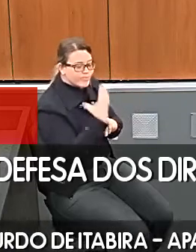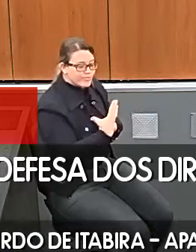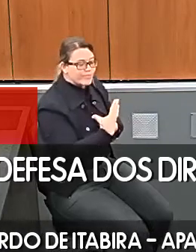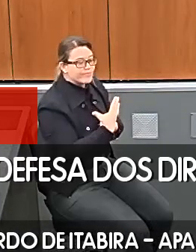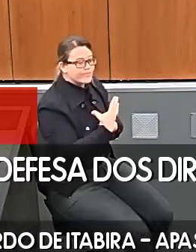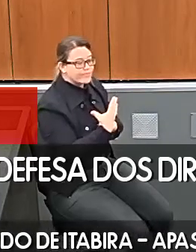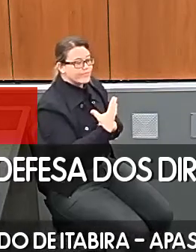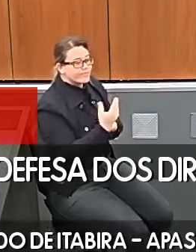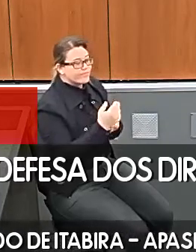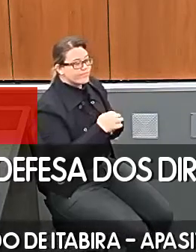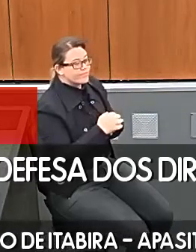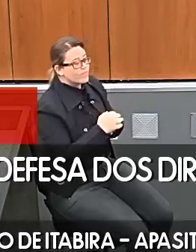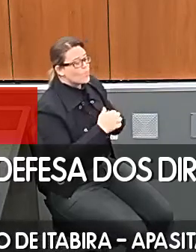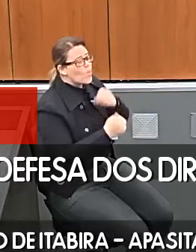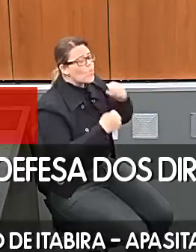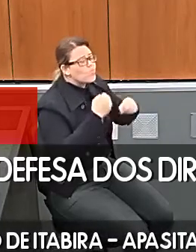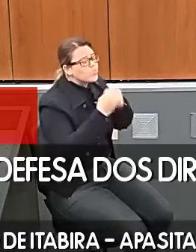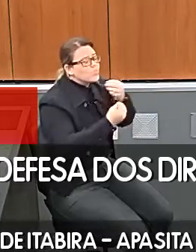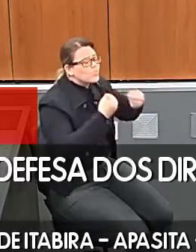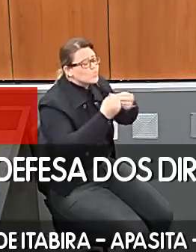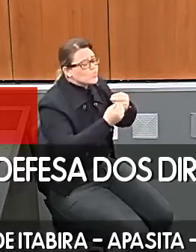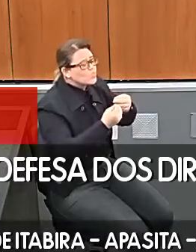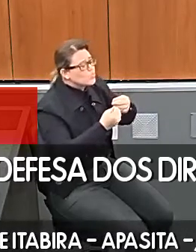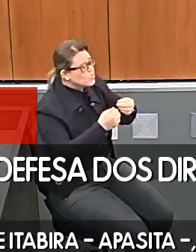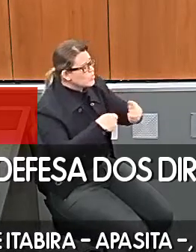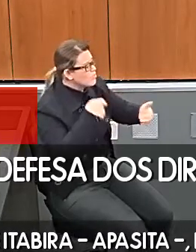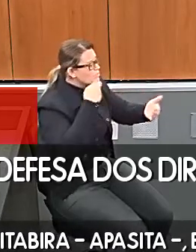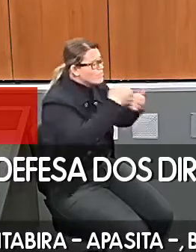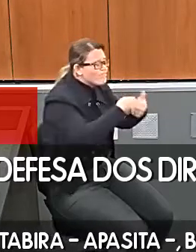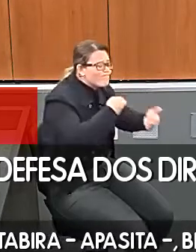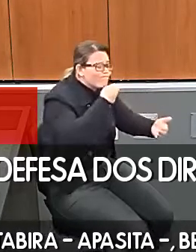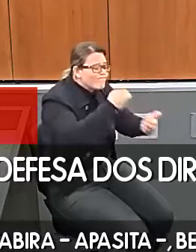observados. E quem dá voz, né, para o Nozinho conseguir